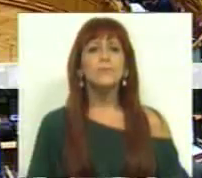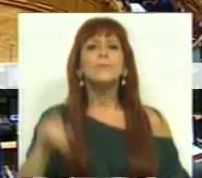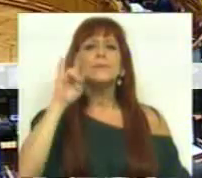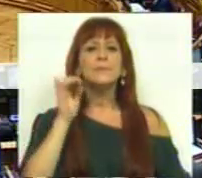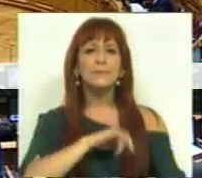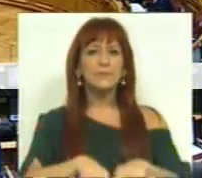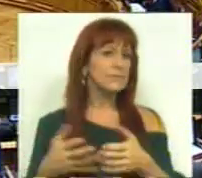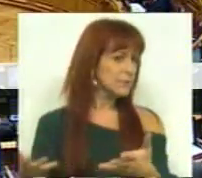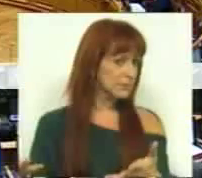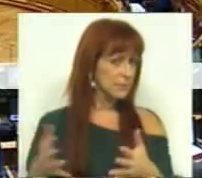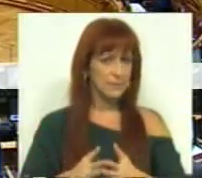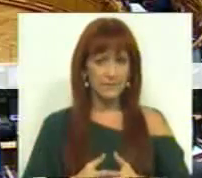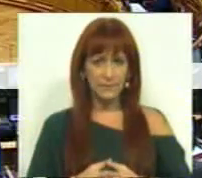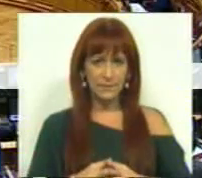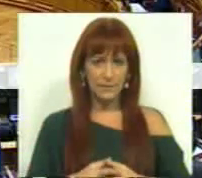senhores deputados,